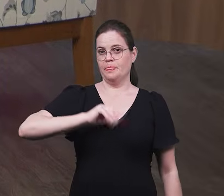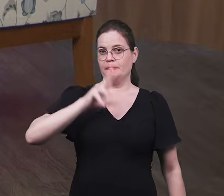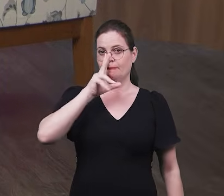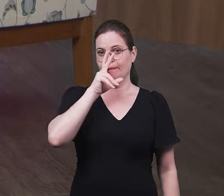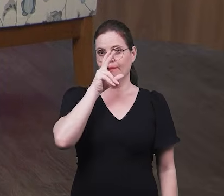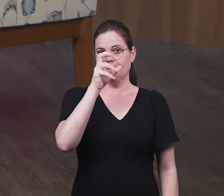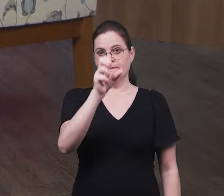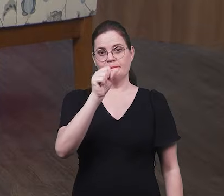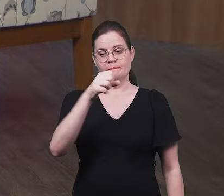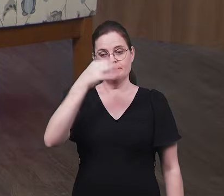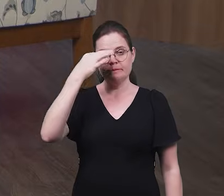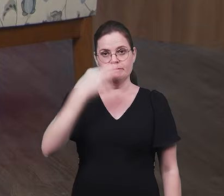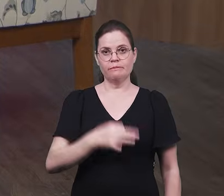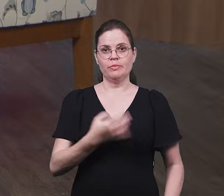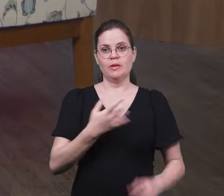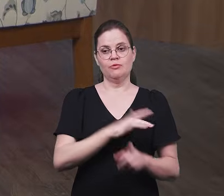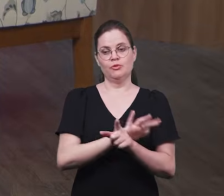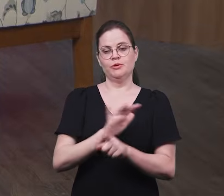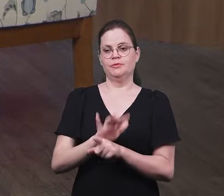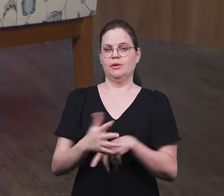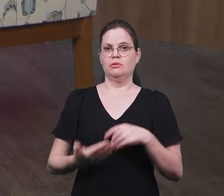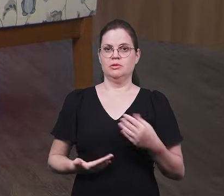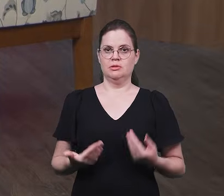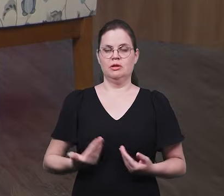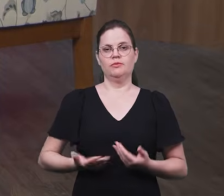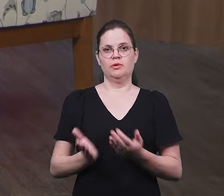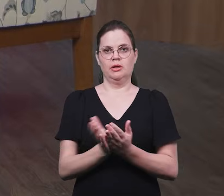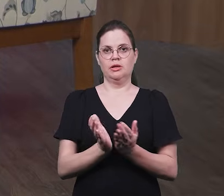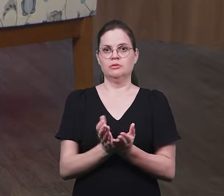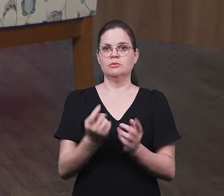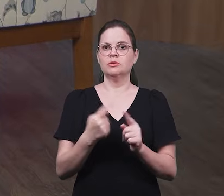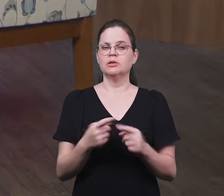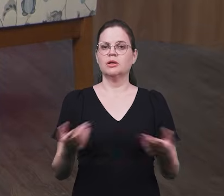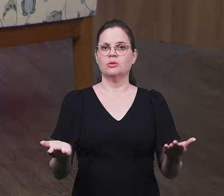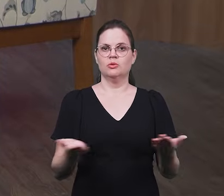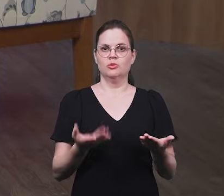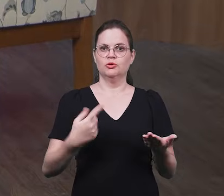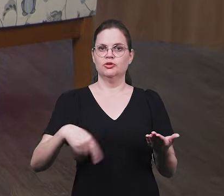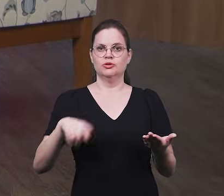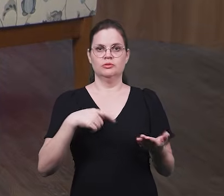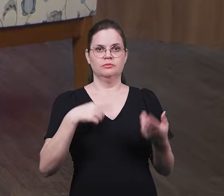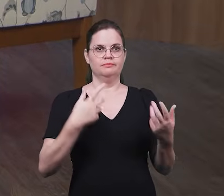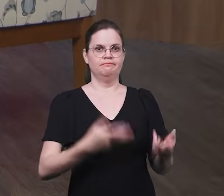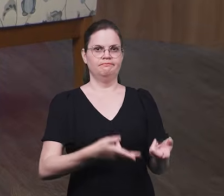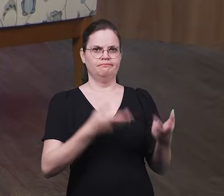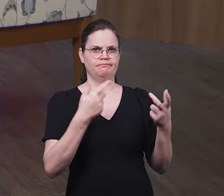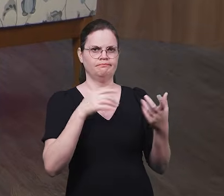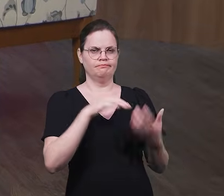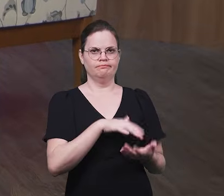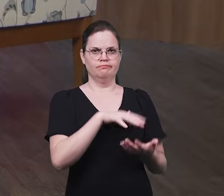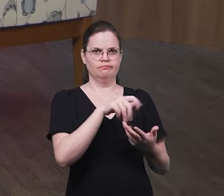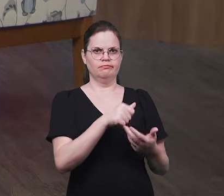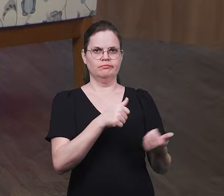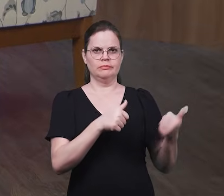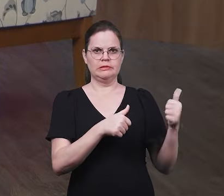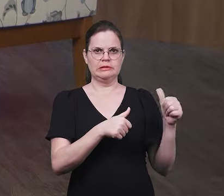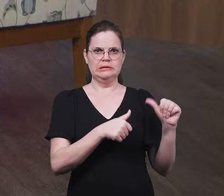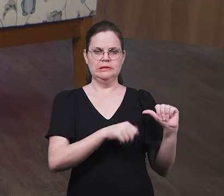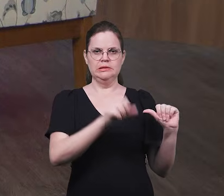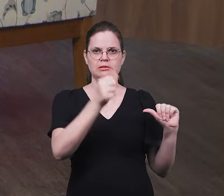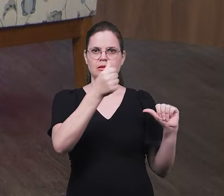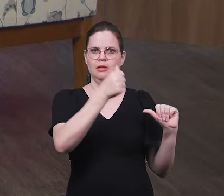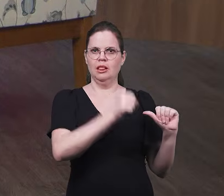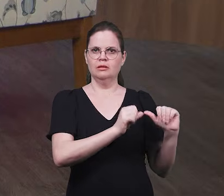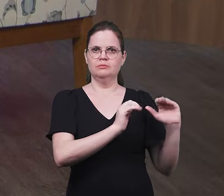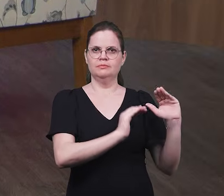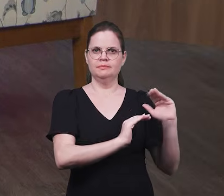mais assintosa daquilo que está acontecendo. Por quê? Porque hoje nós estamos vendo